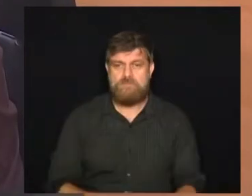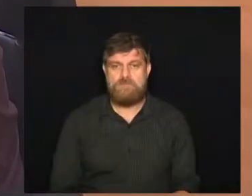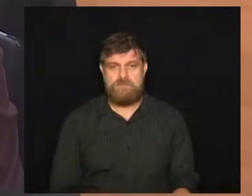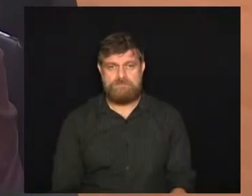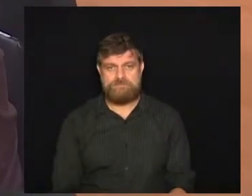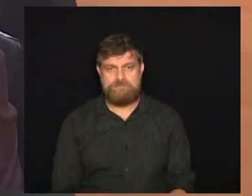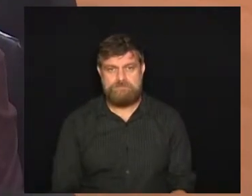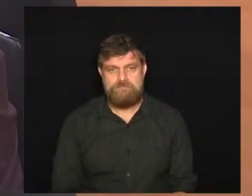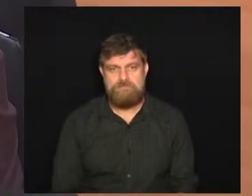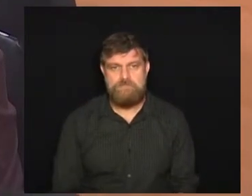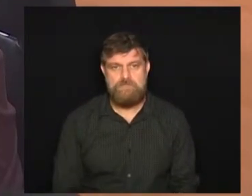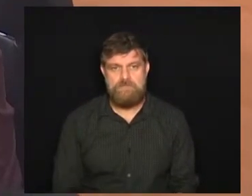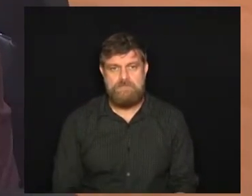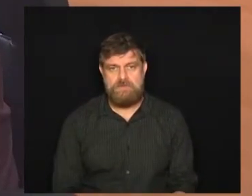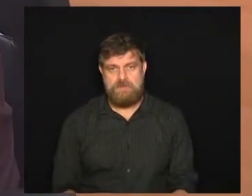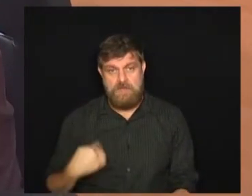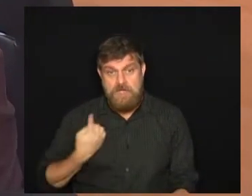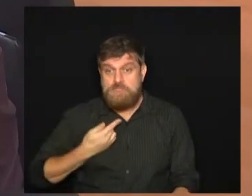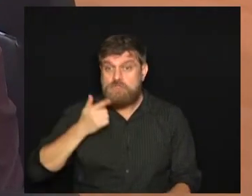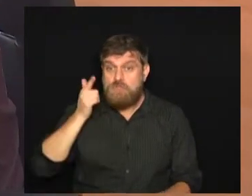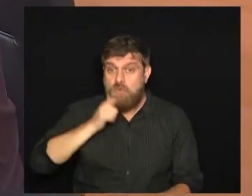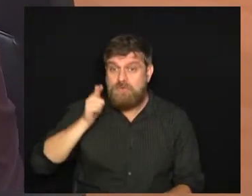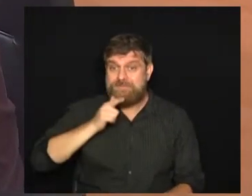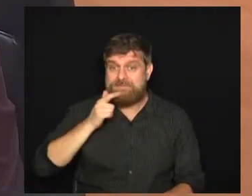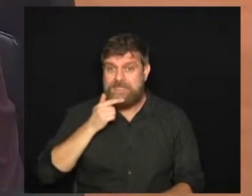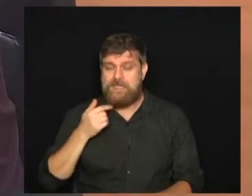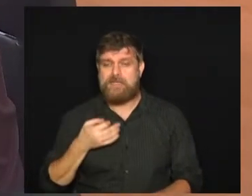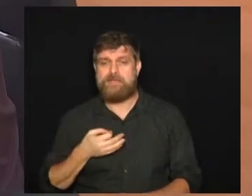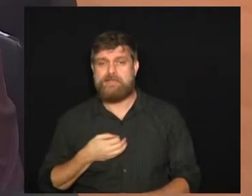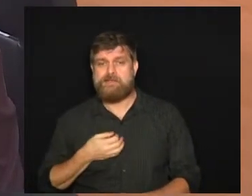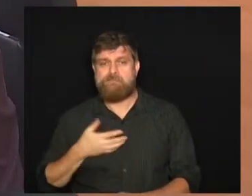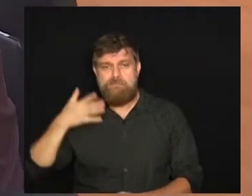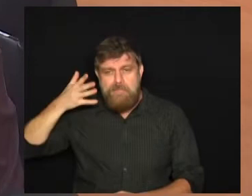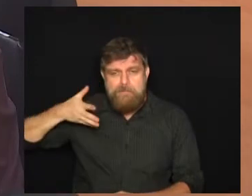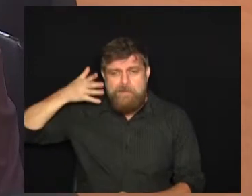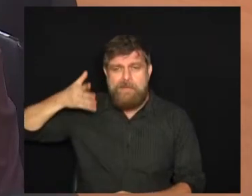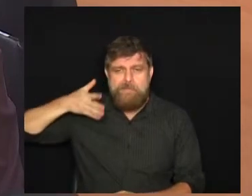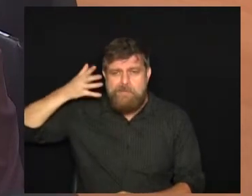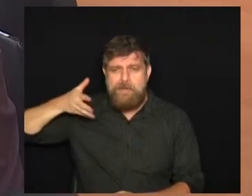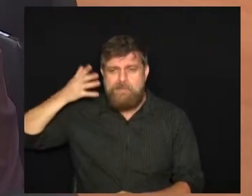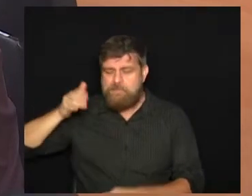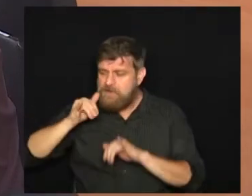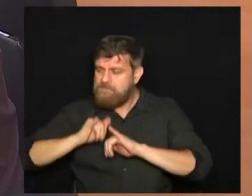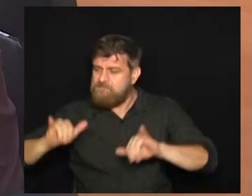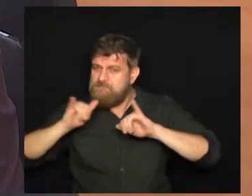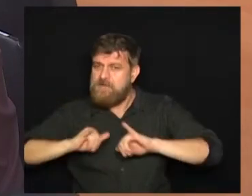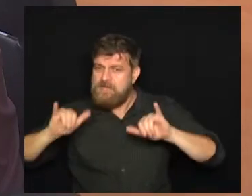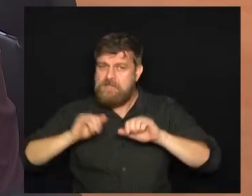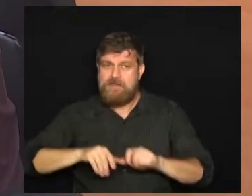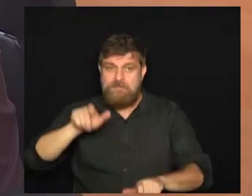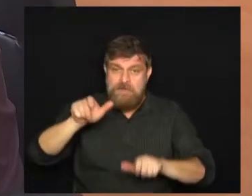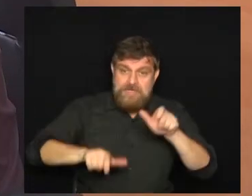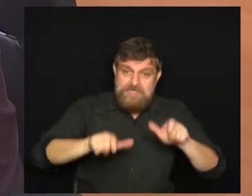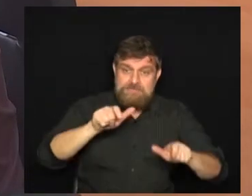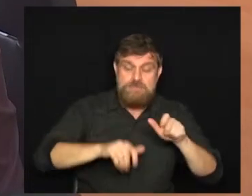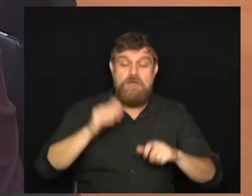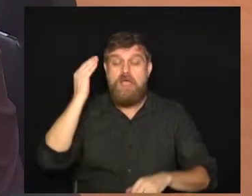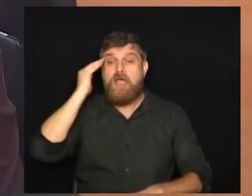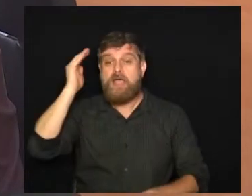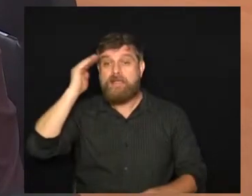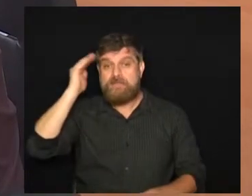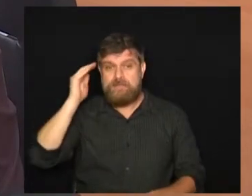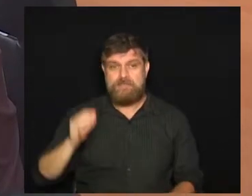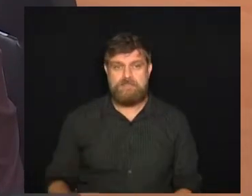ideia. Abril Azul, para que nós possamos comentar, falar na própria fala da gente ali, e para tentar divulgar esse trabalho,